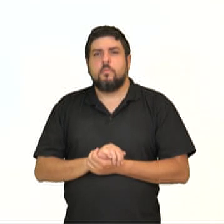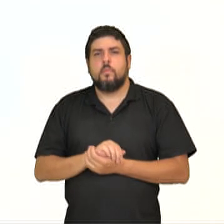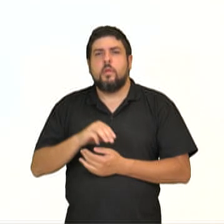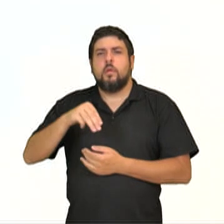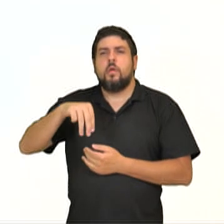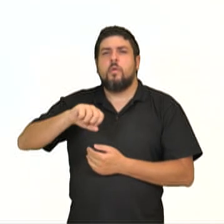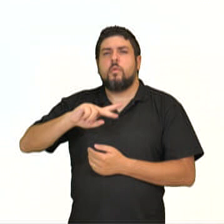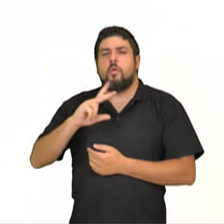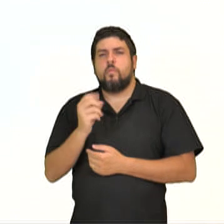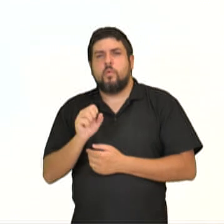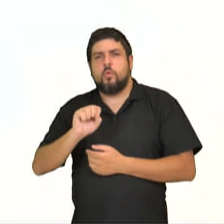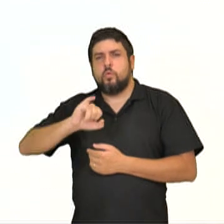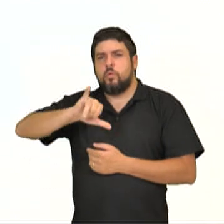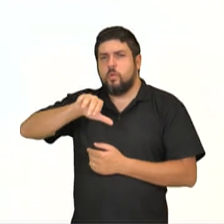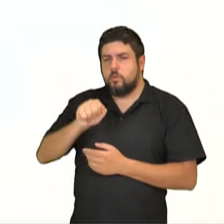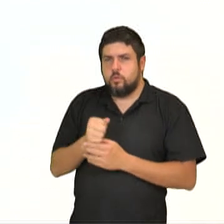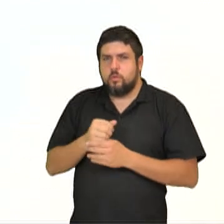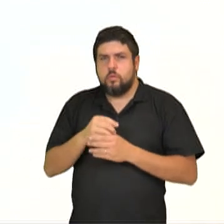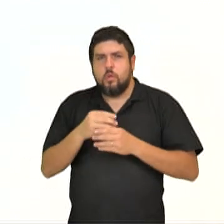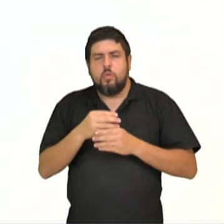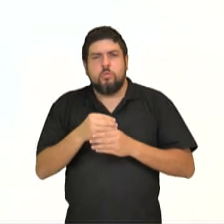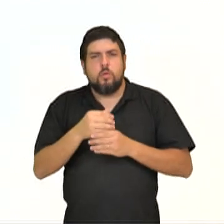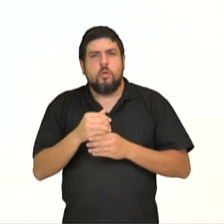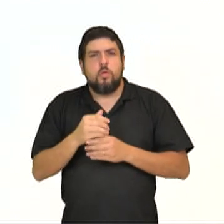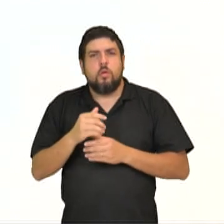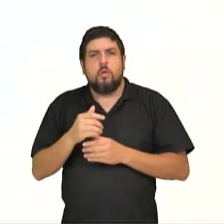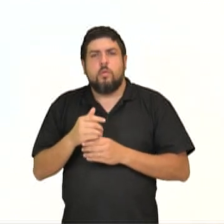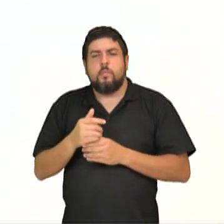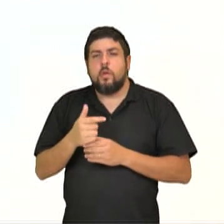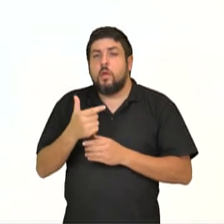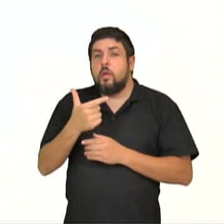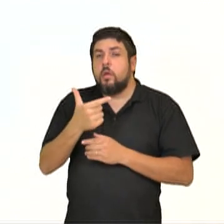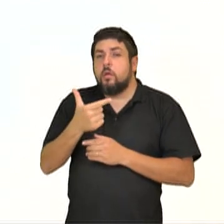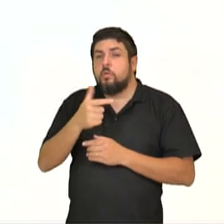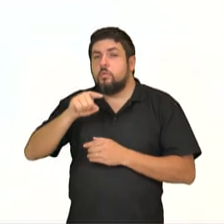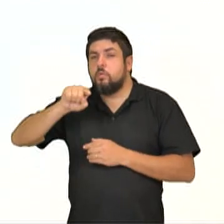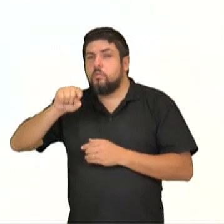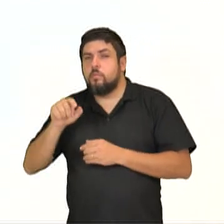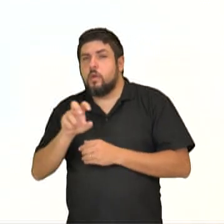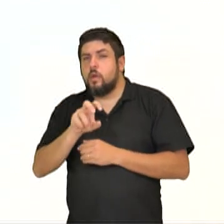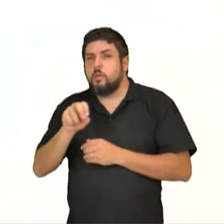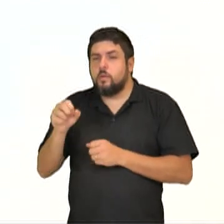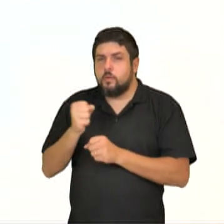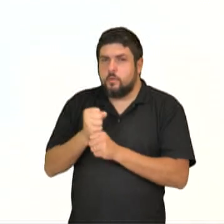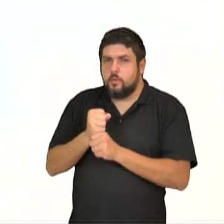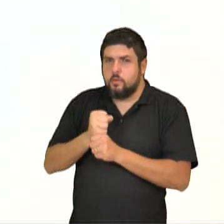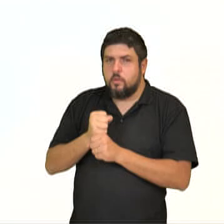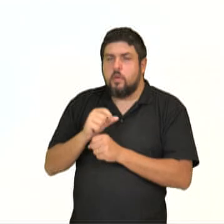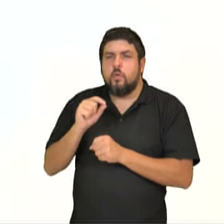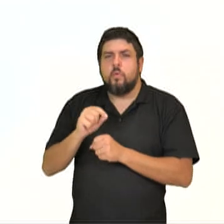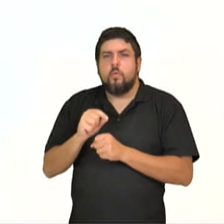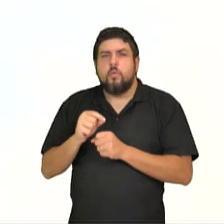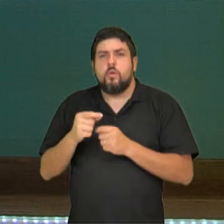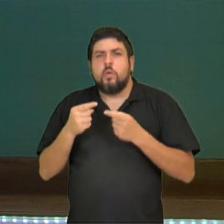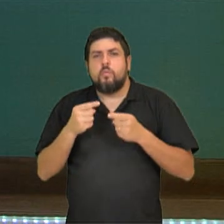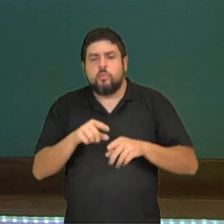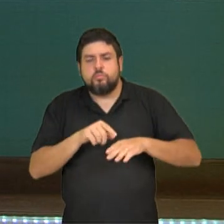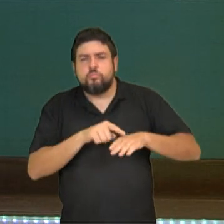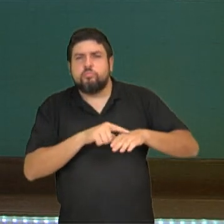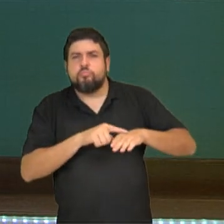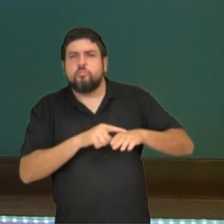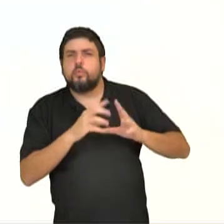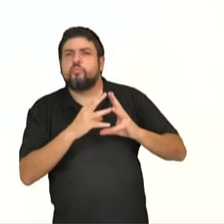China há mais de 2.500 anos, no combate a infecções de pele. Olha que